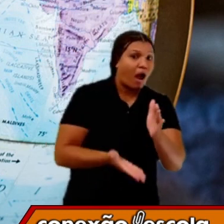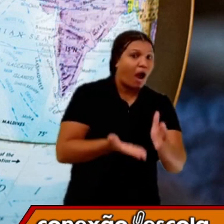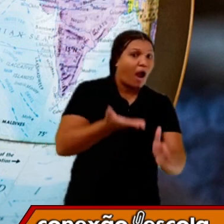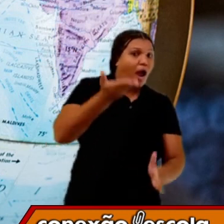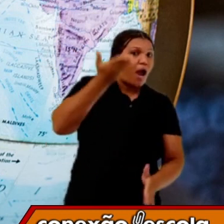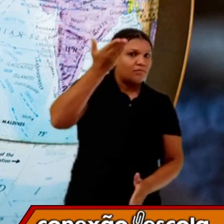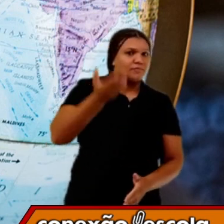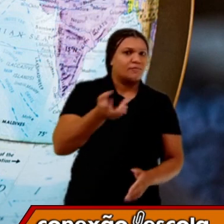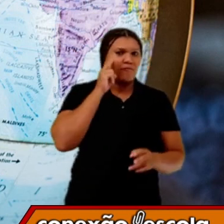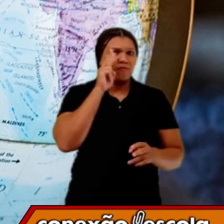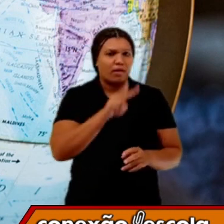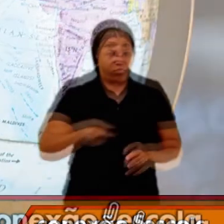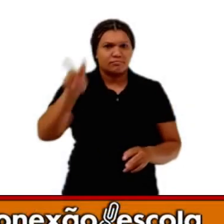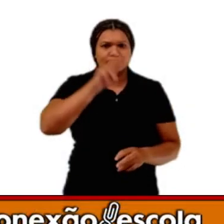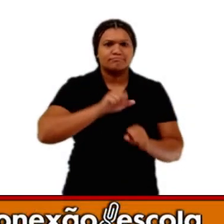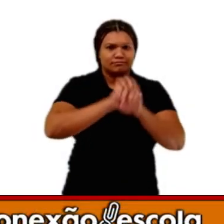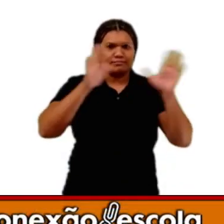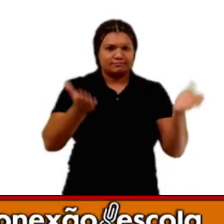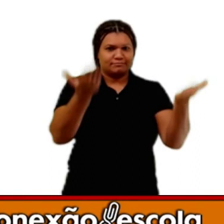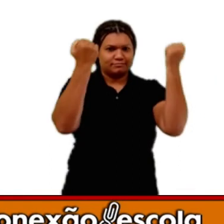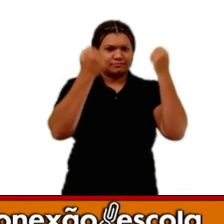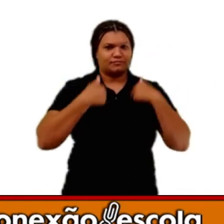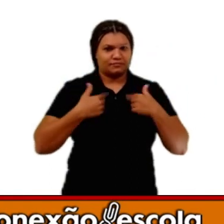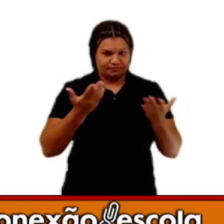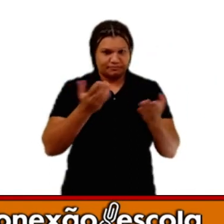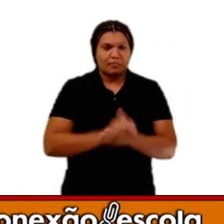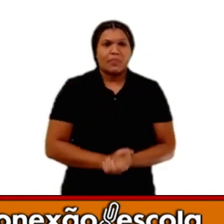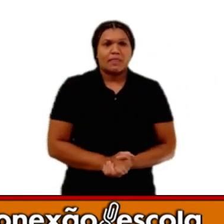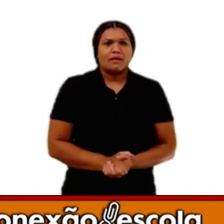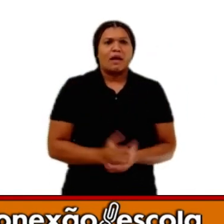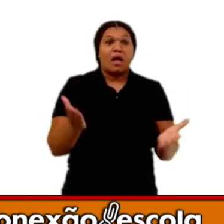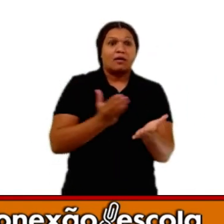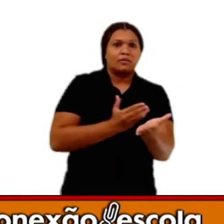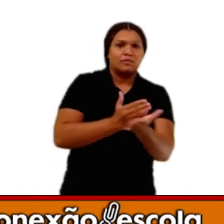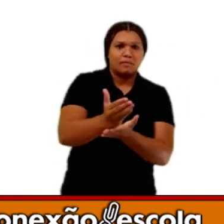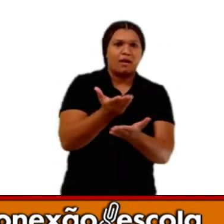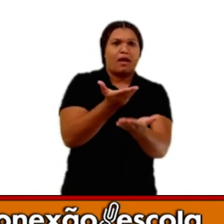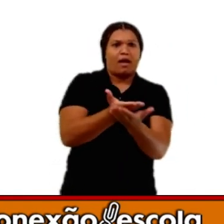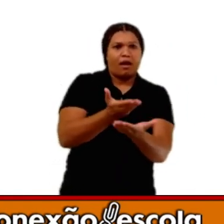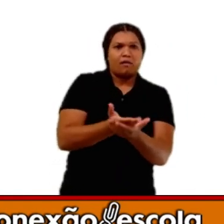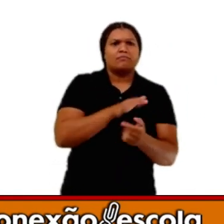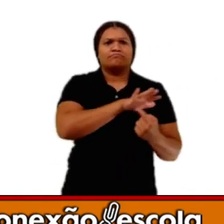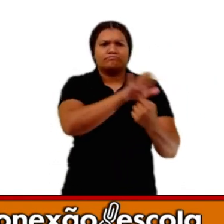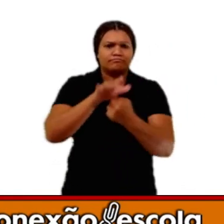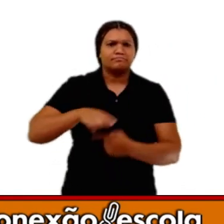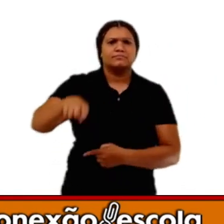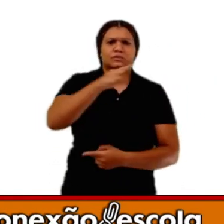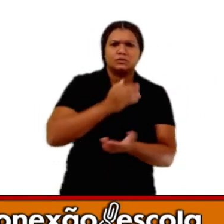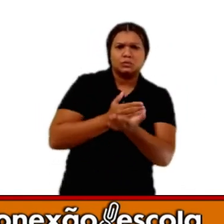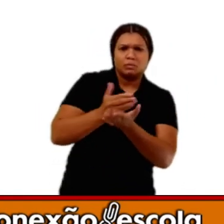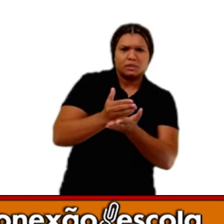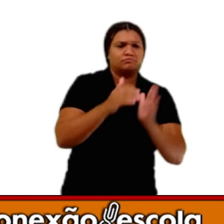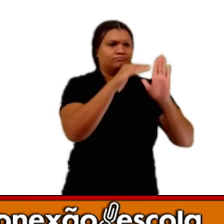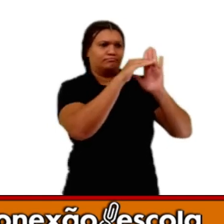gente, beleza? Bom, para iniciar a nossa aula, nós vamos apresentar os tópicos, dar aí uma introdução do que nós vamos